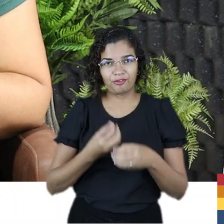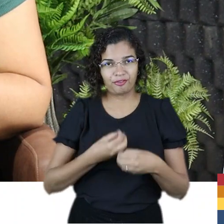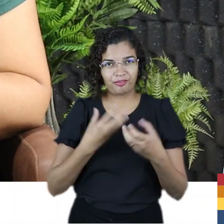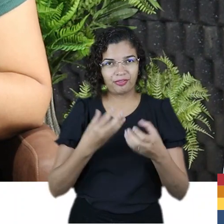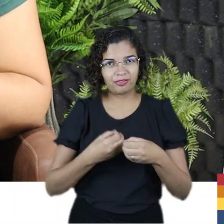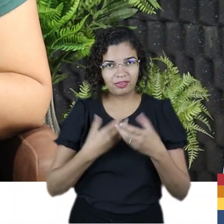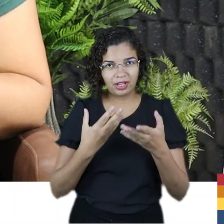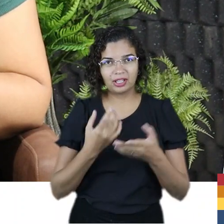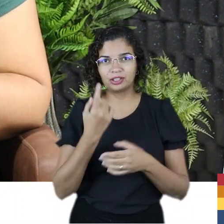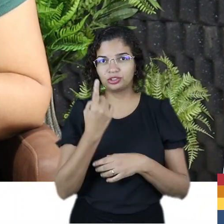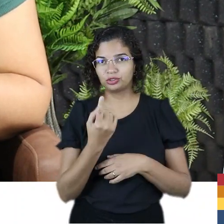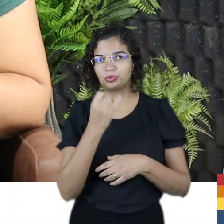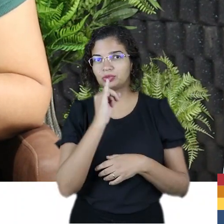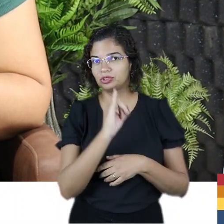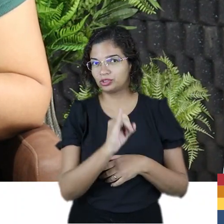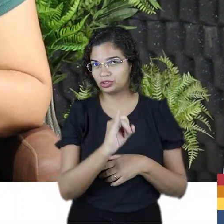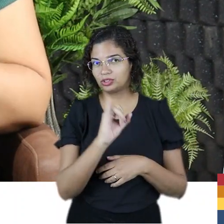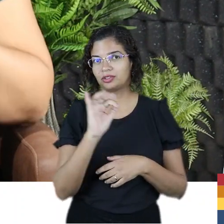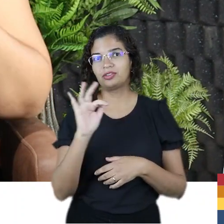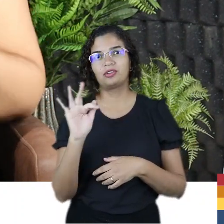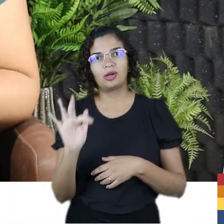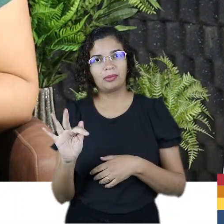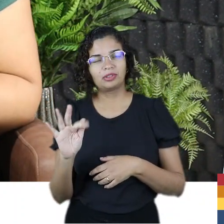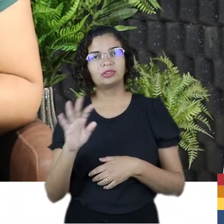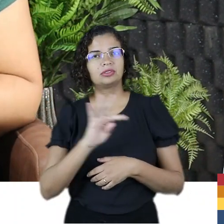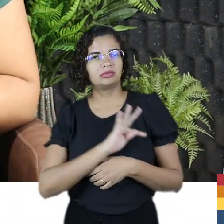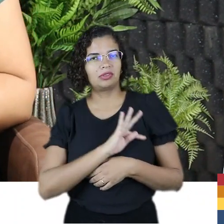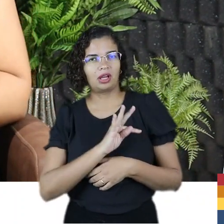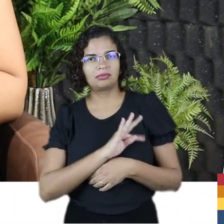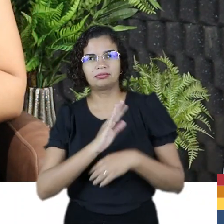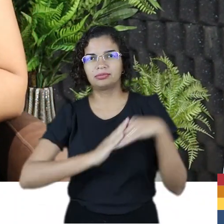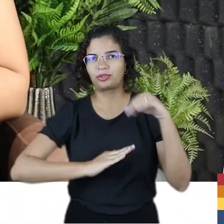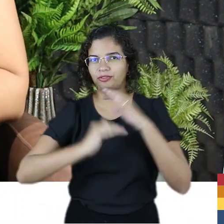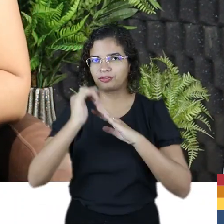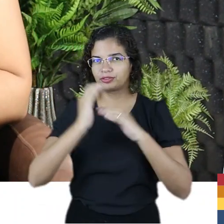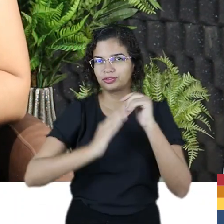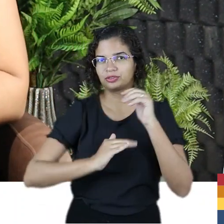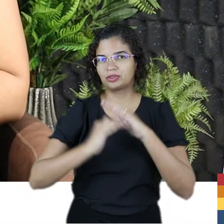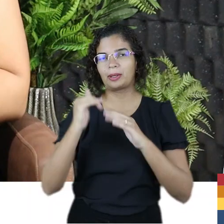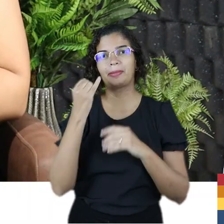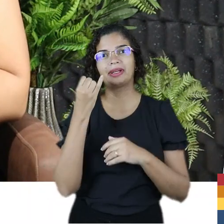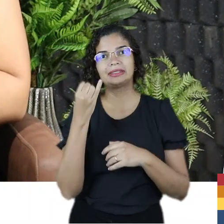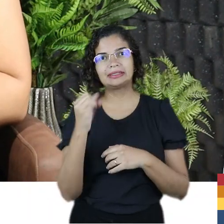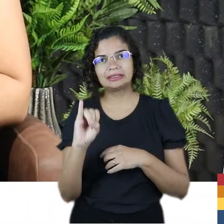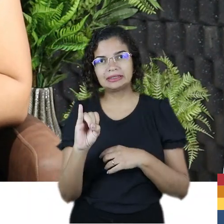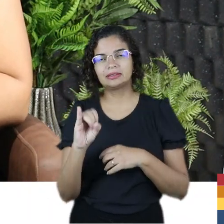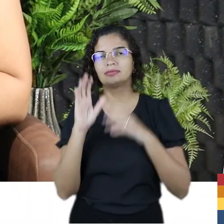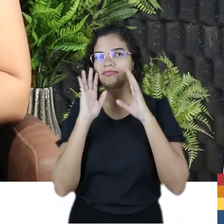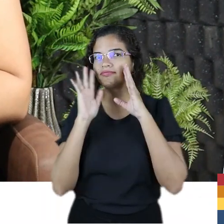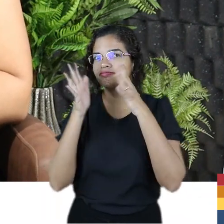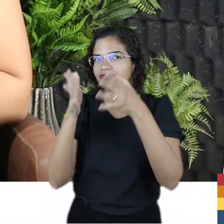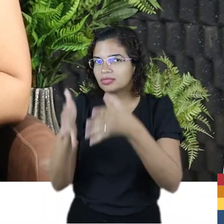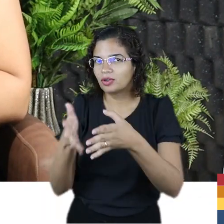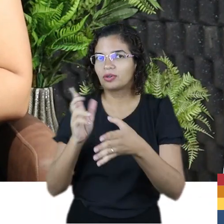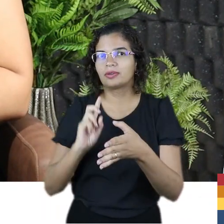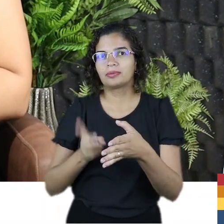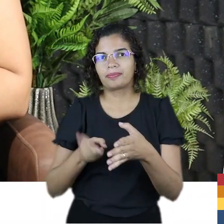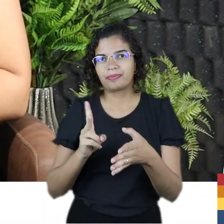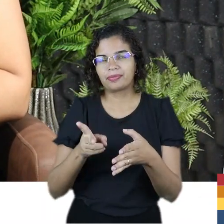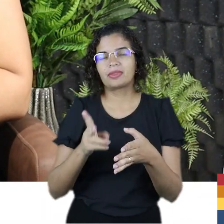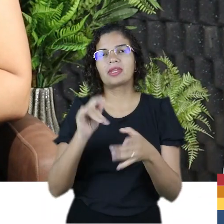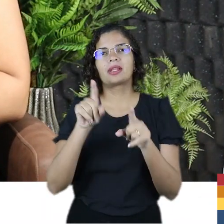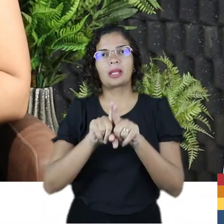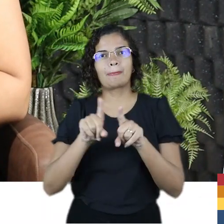técnico profissional mas sem perder essa dimensão inclusive dando oportunidade para que ele